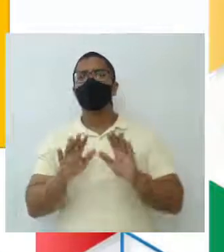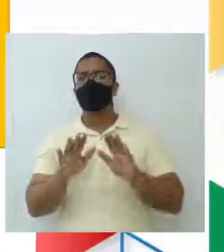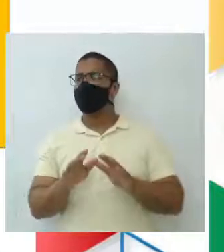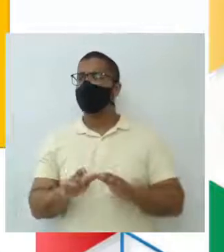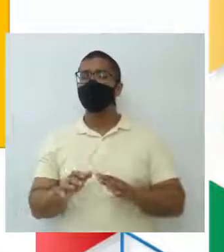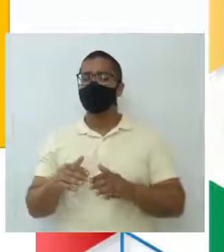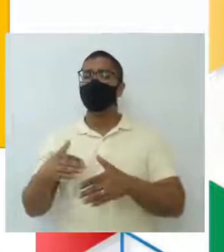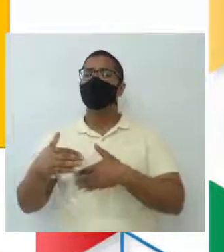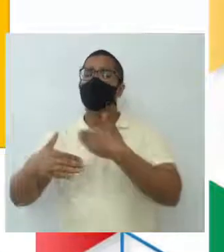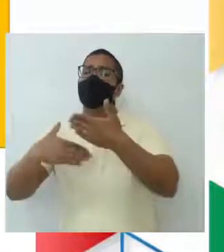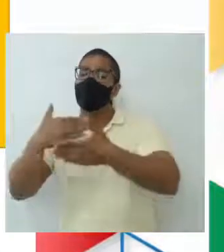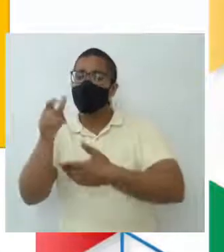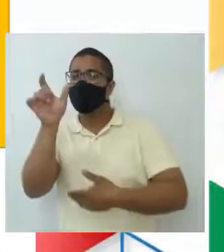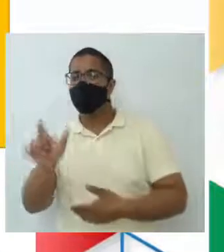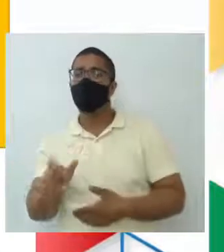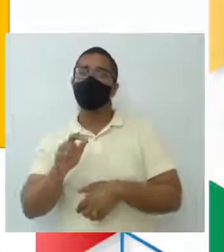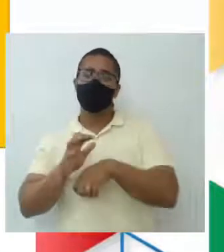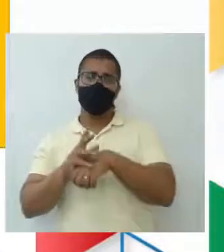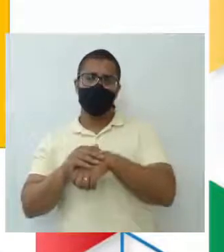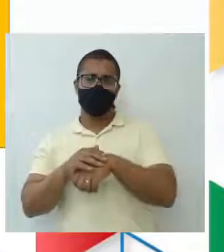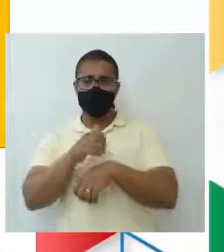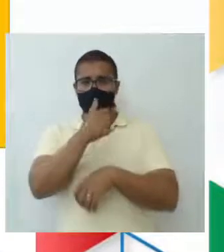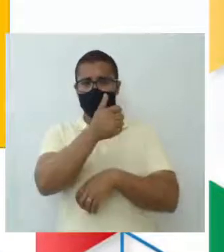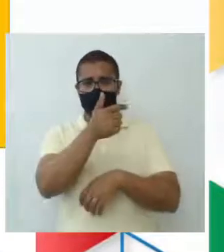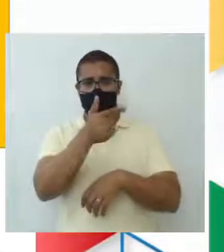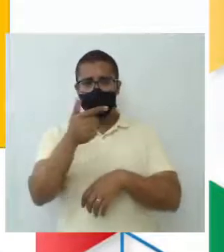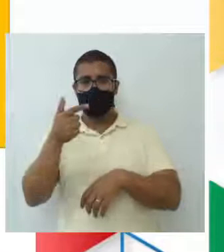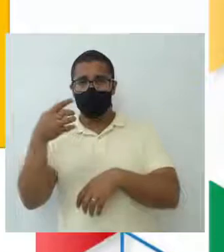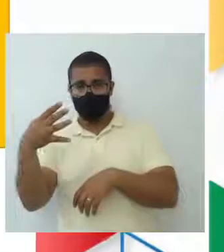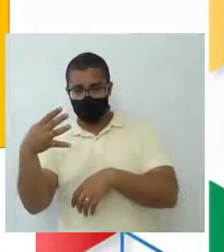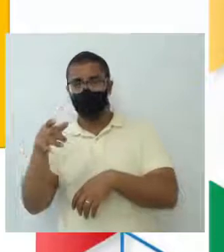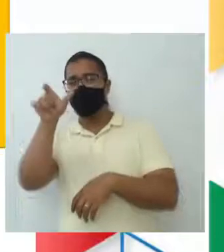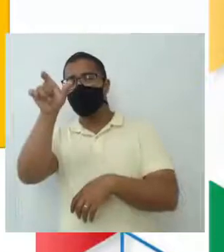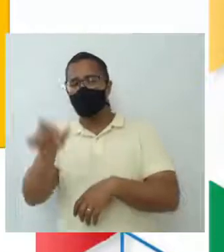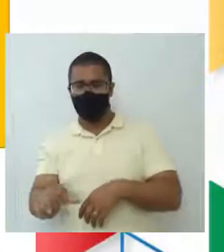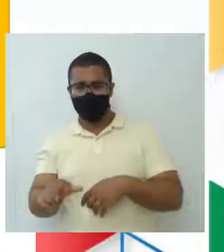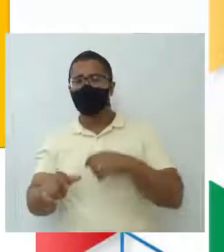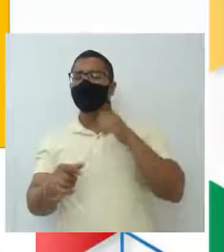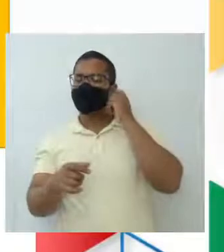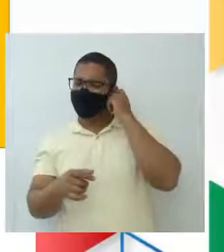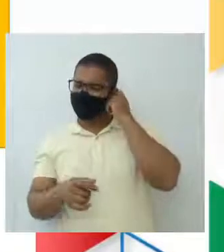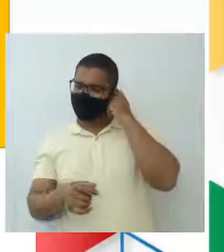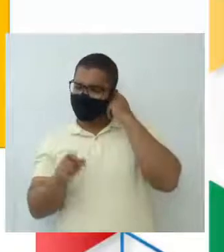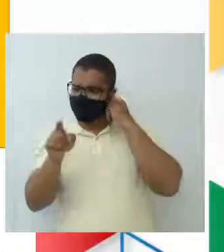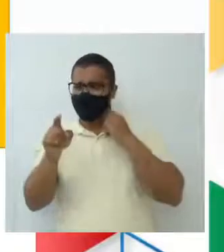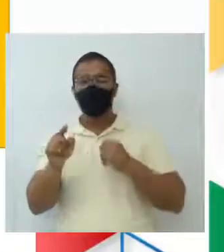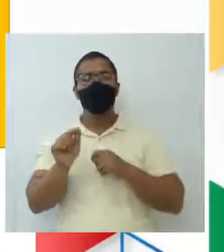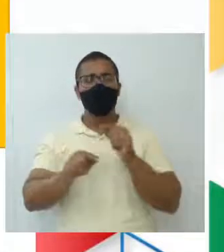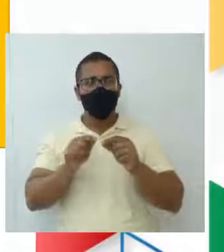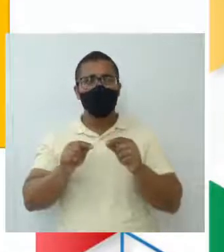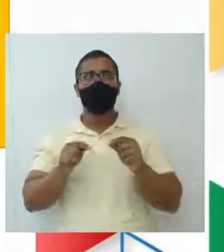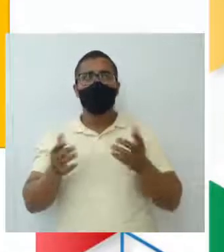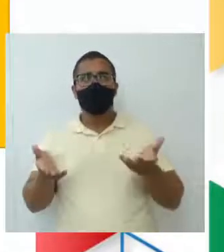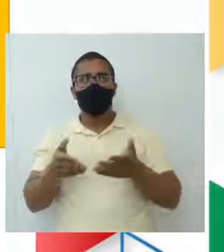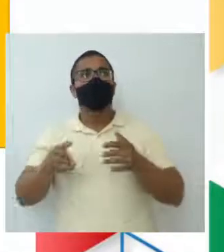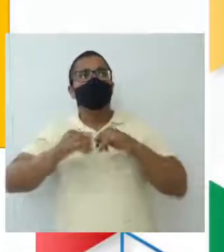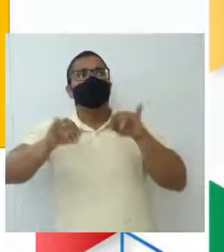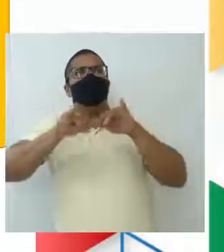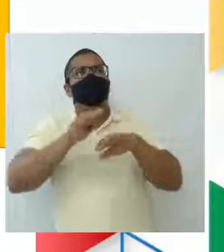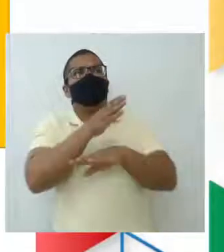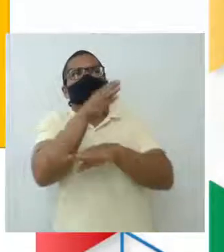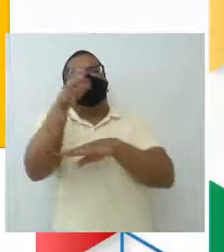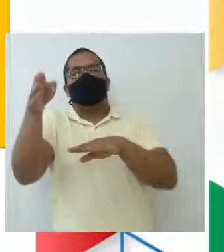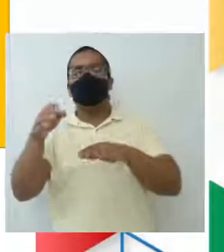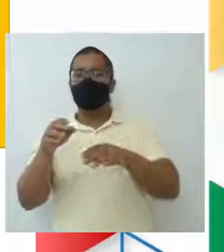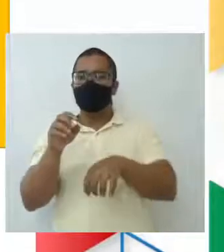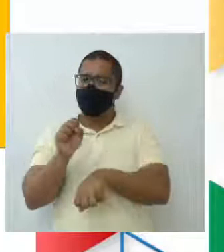em 1224, decepcionado e doente, Francisco de Assis foi obrigado a moderar suas atividades. No